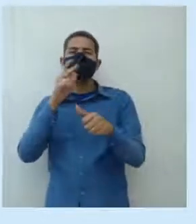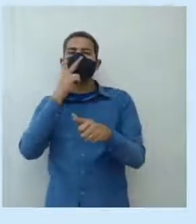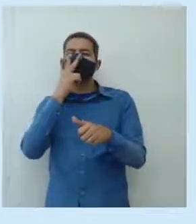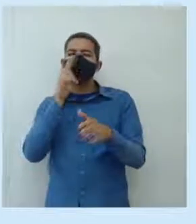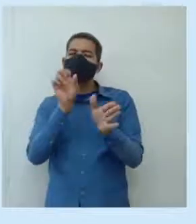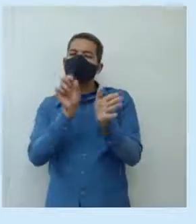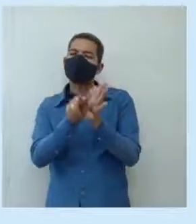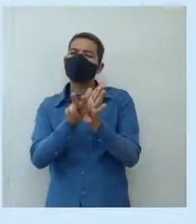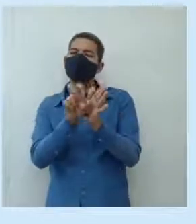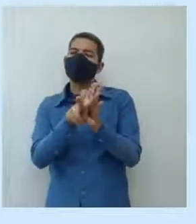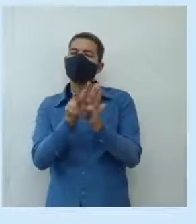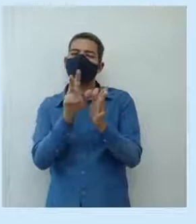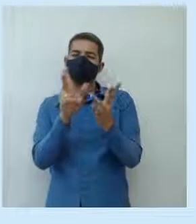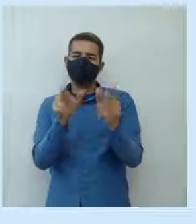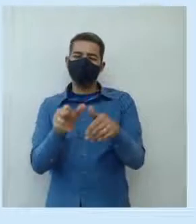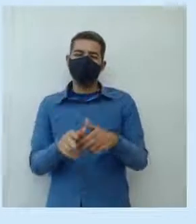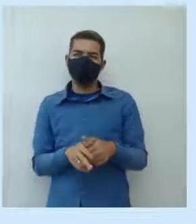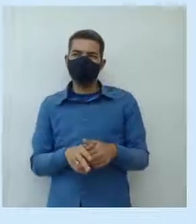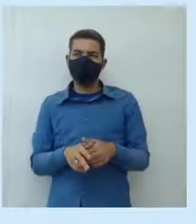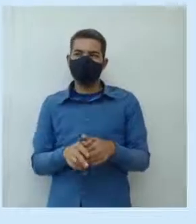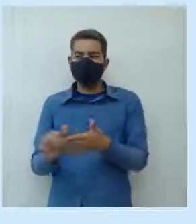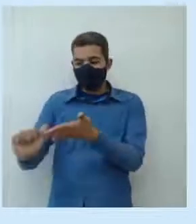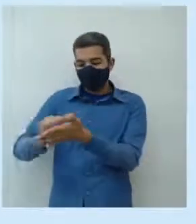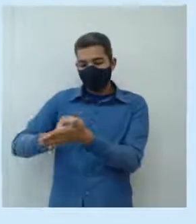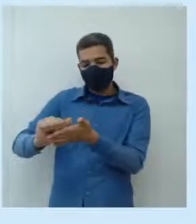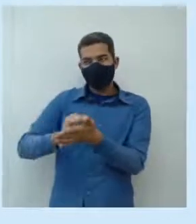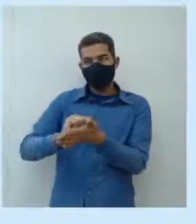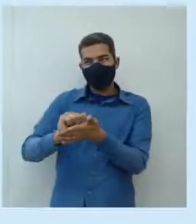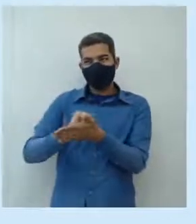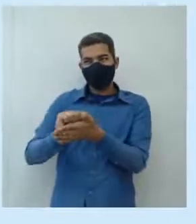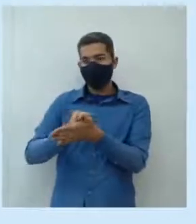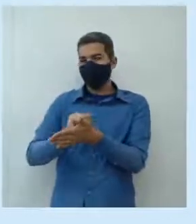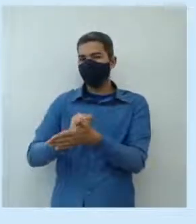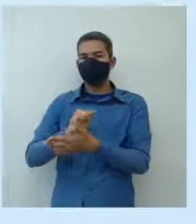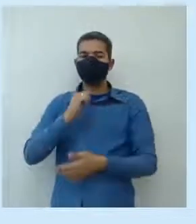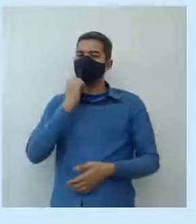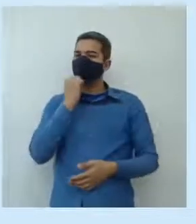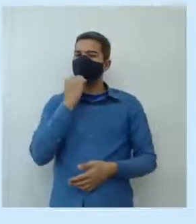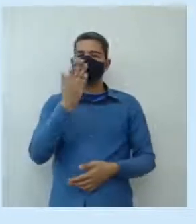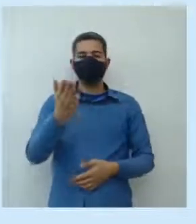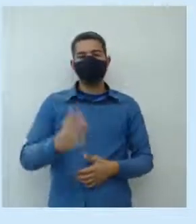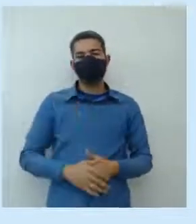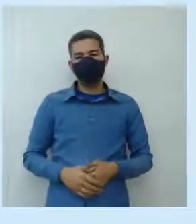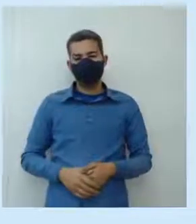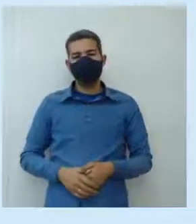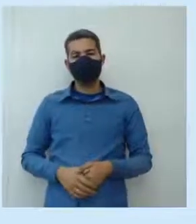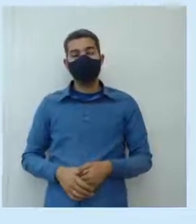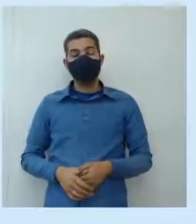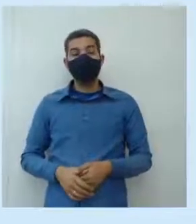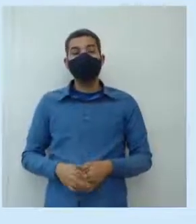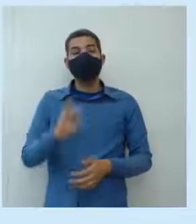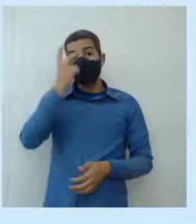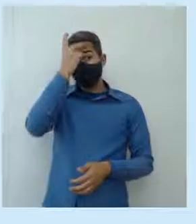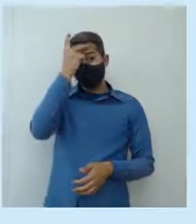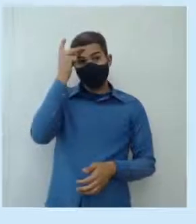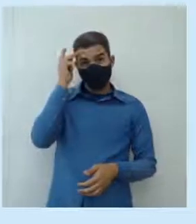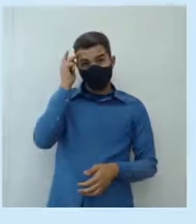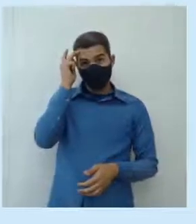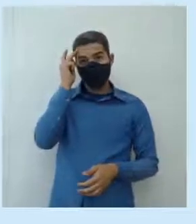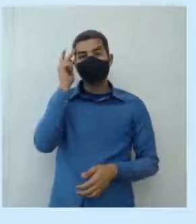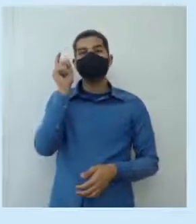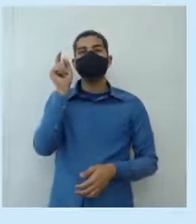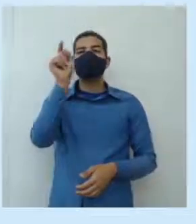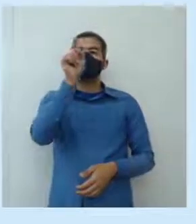desses alimentos, e só lavar não vai adiantar tirar esse veneno. Então a gente percebe que as pessoas elas vão acabar